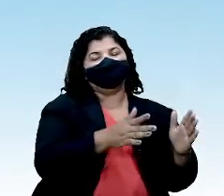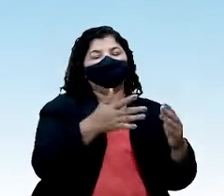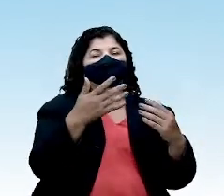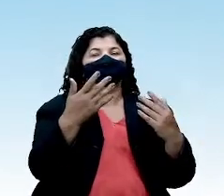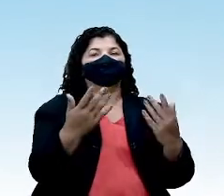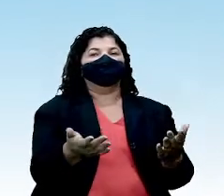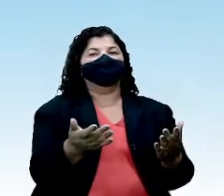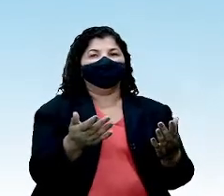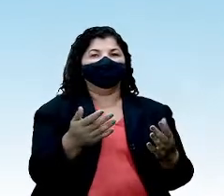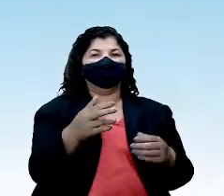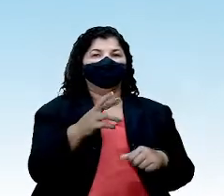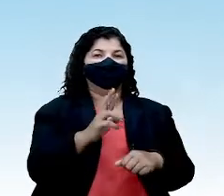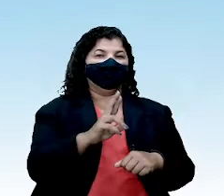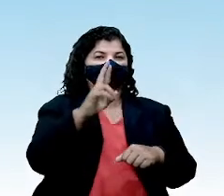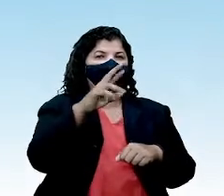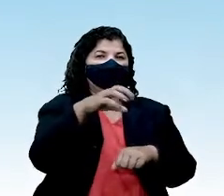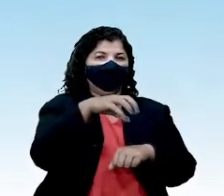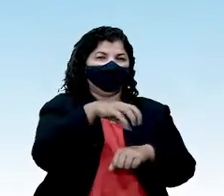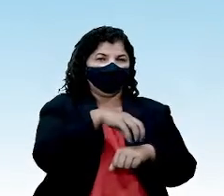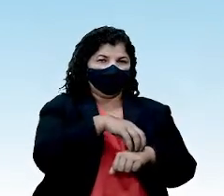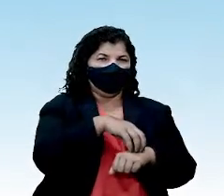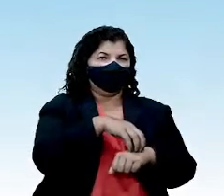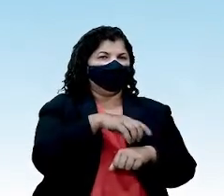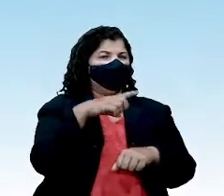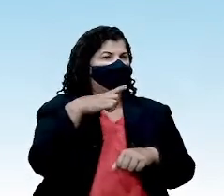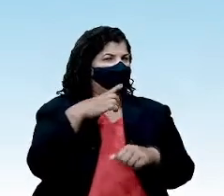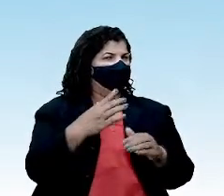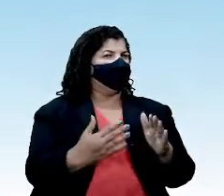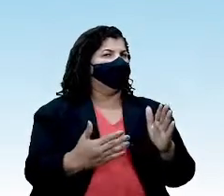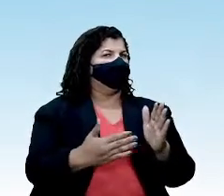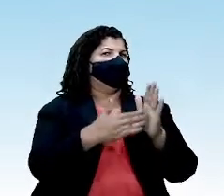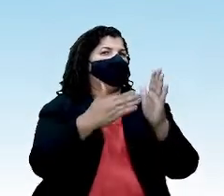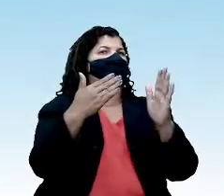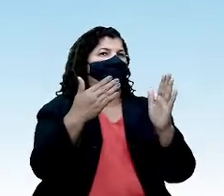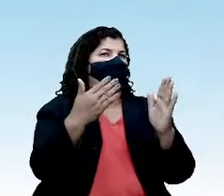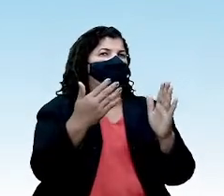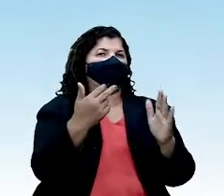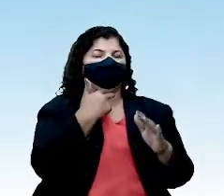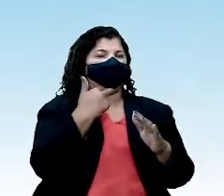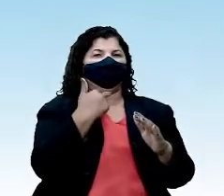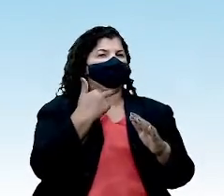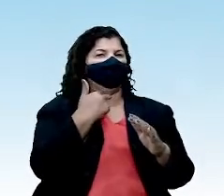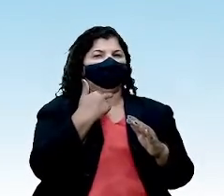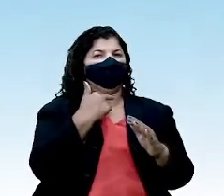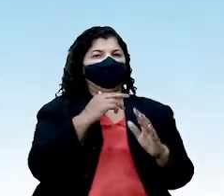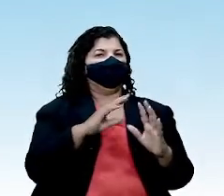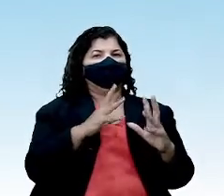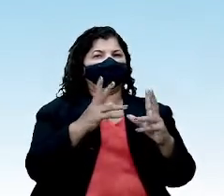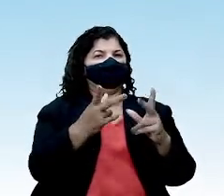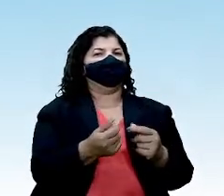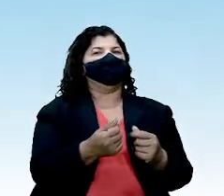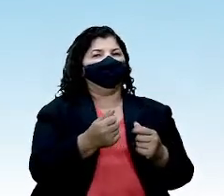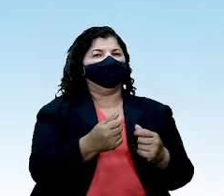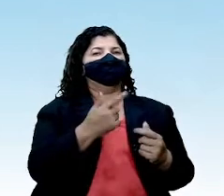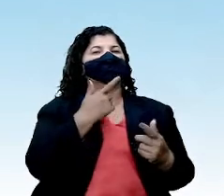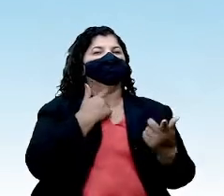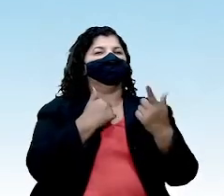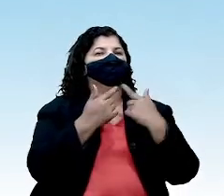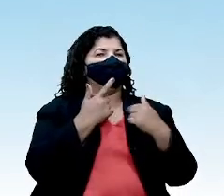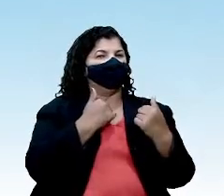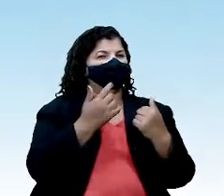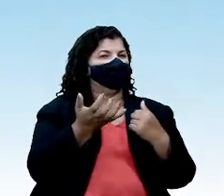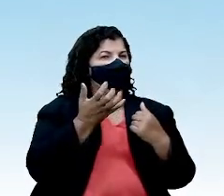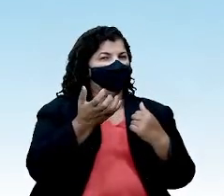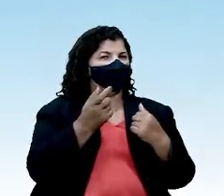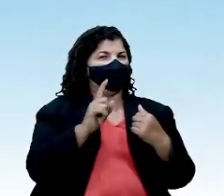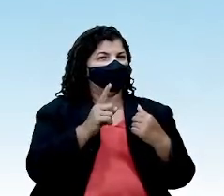o poder do rei absolutista tinha limites, né? Então, ele também não fazia tudo aquilo que ele desejava, né?